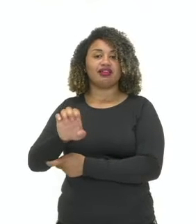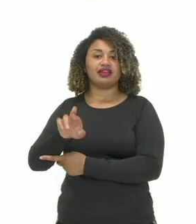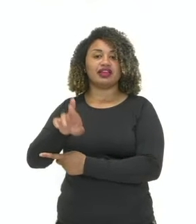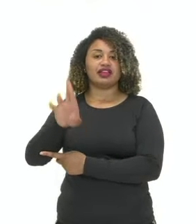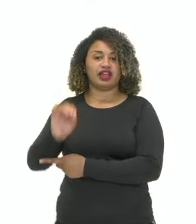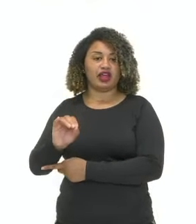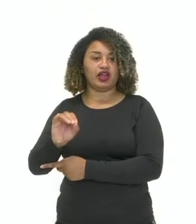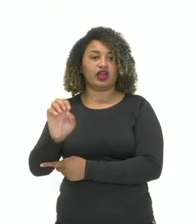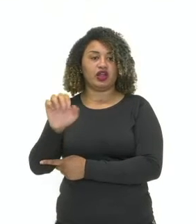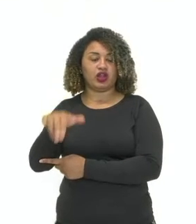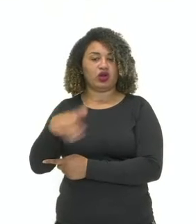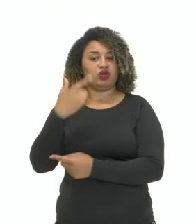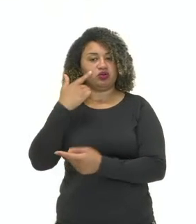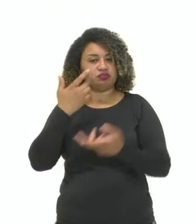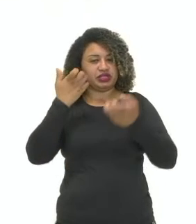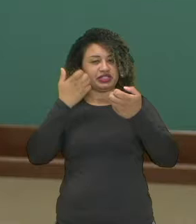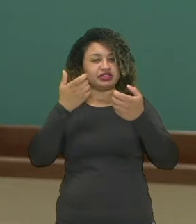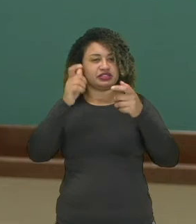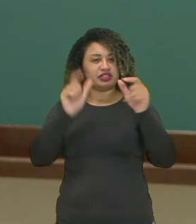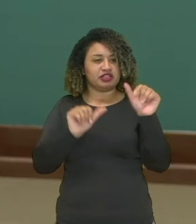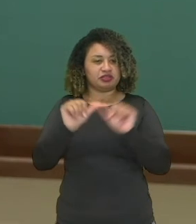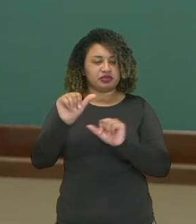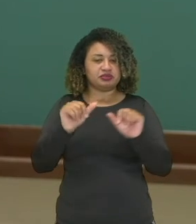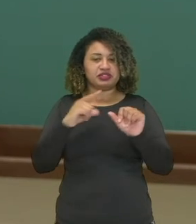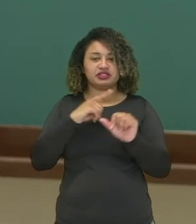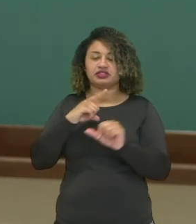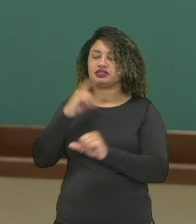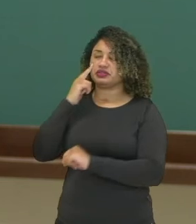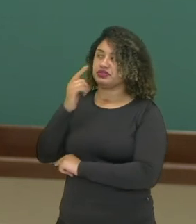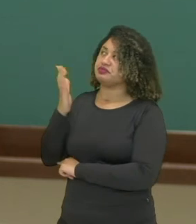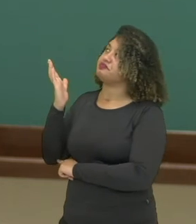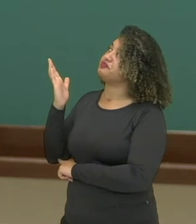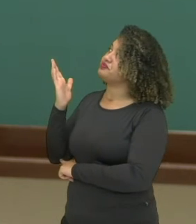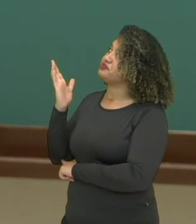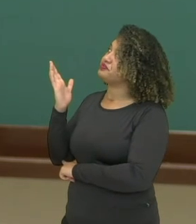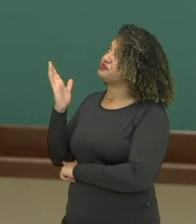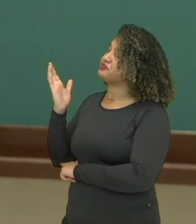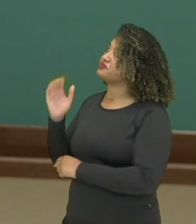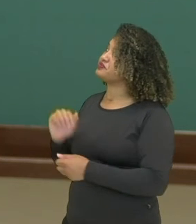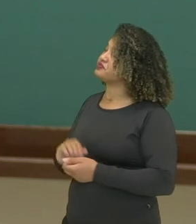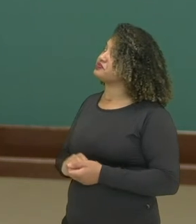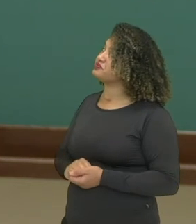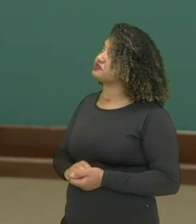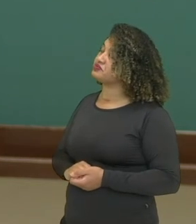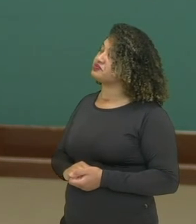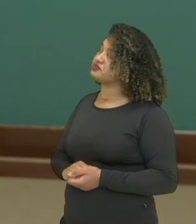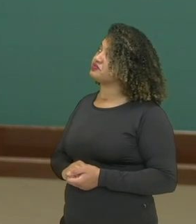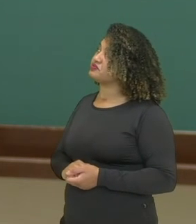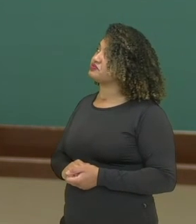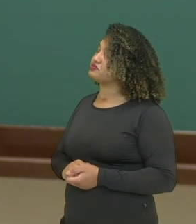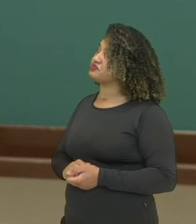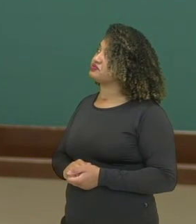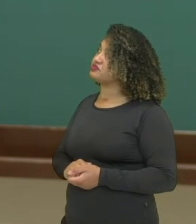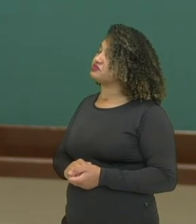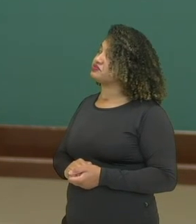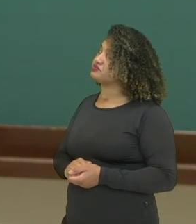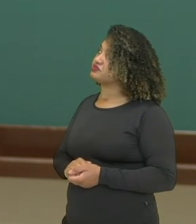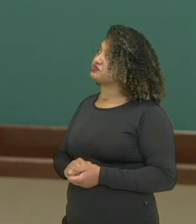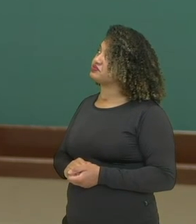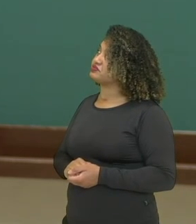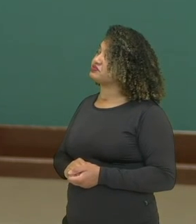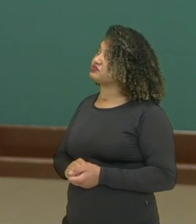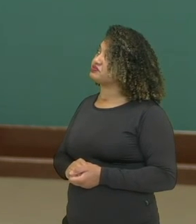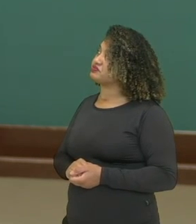leyeron. Observem aqui o que acontece nas terceiras pessoas do singular e plural do verbo ler.